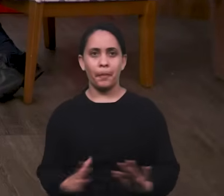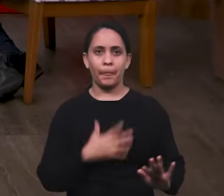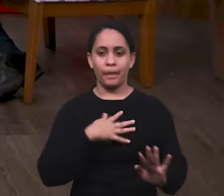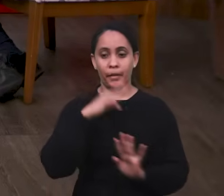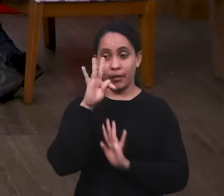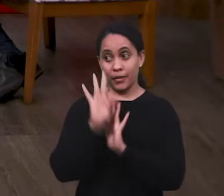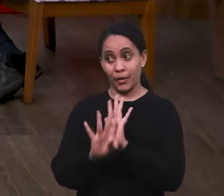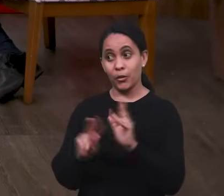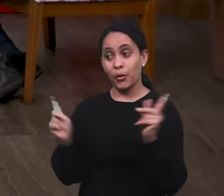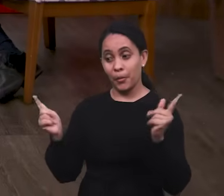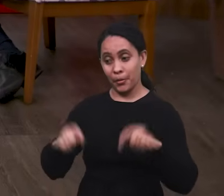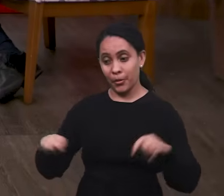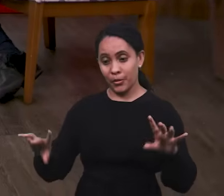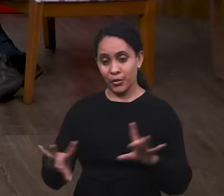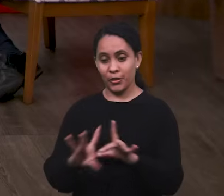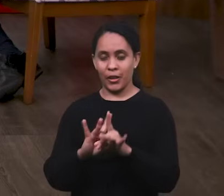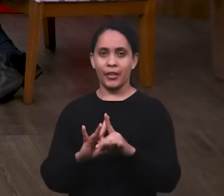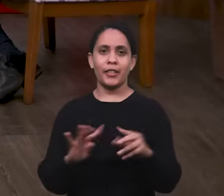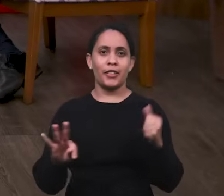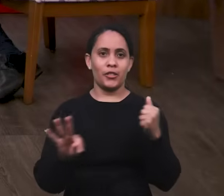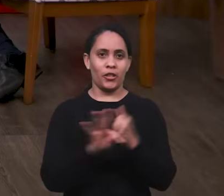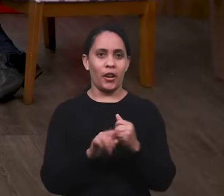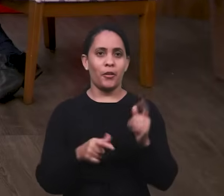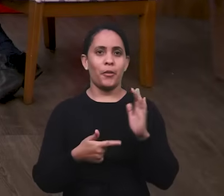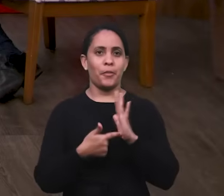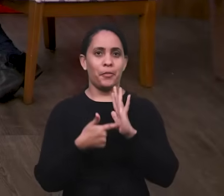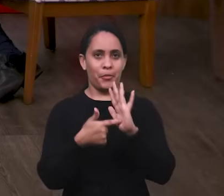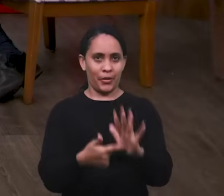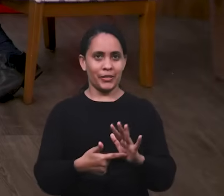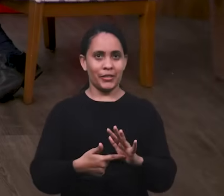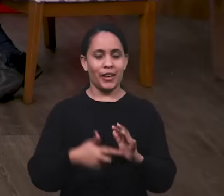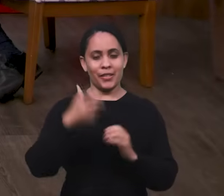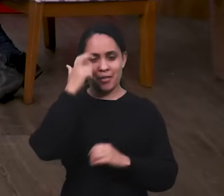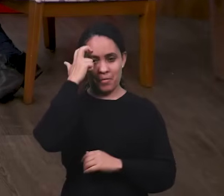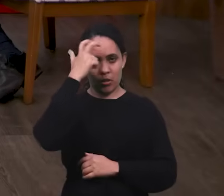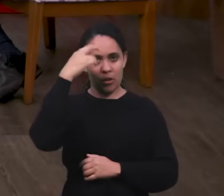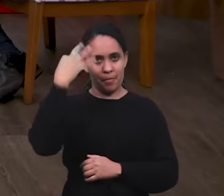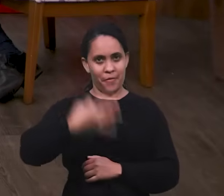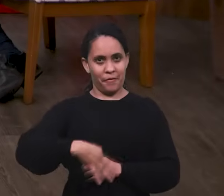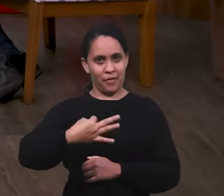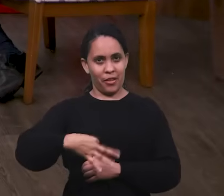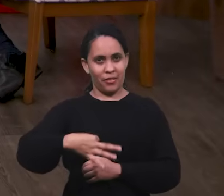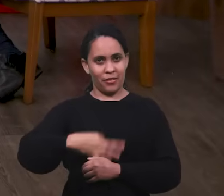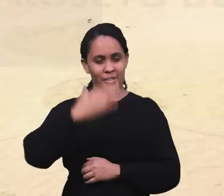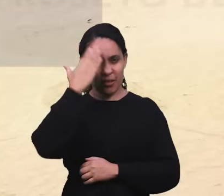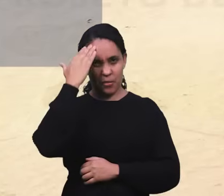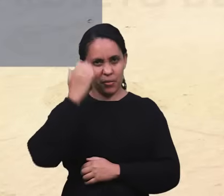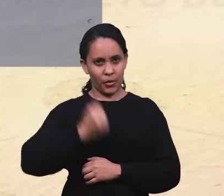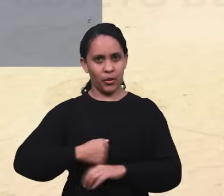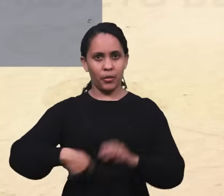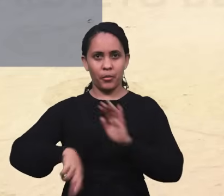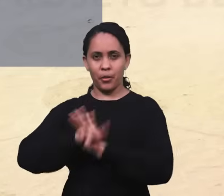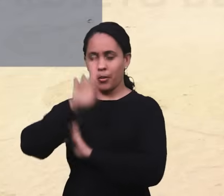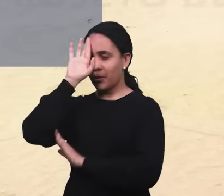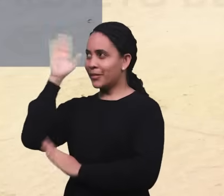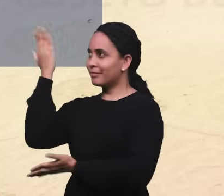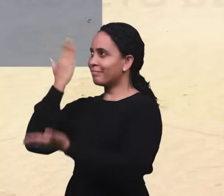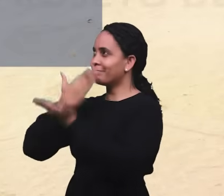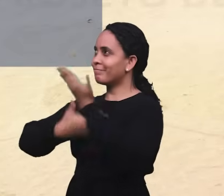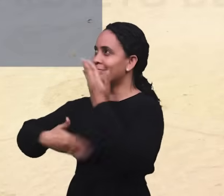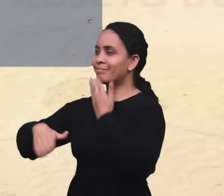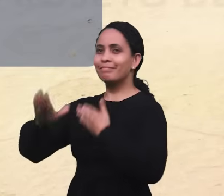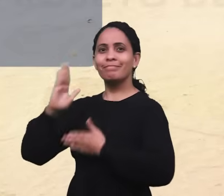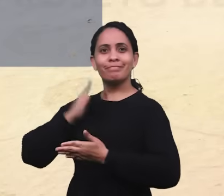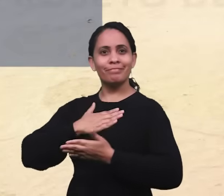de um texto que pode encaixar muito bem, que está em Tiago, que fala sobre a verdadeira sabedoria. Mas a sabedoria que vem do alto é